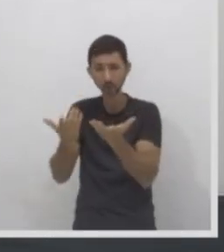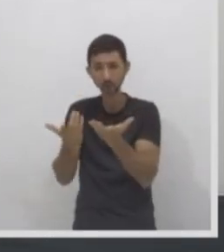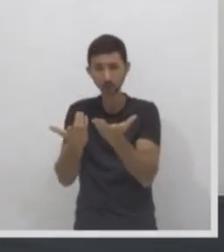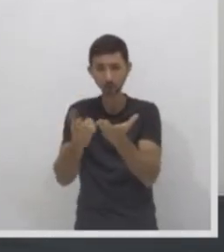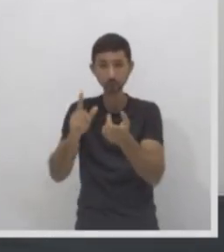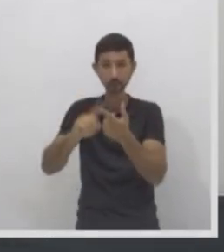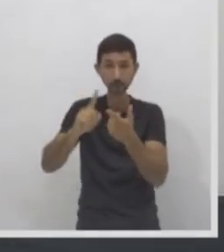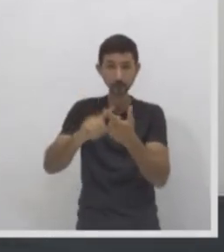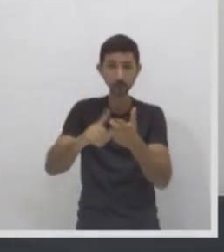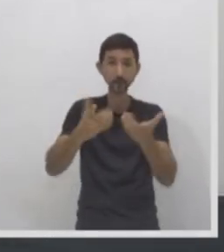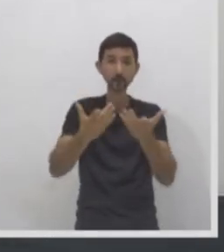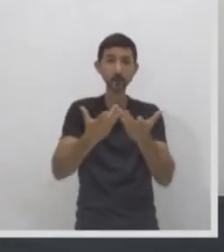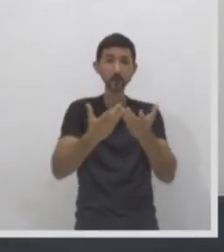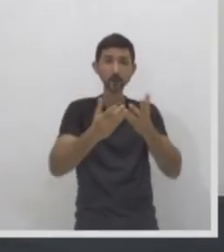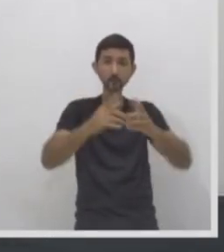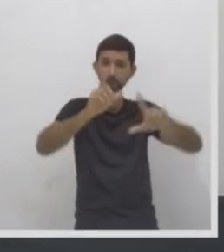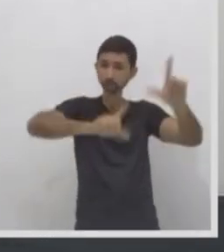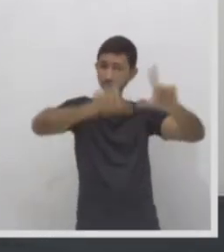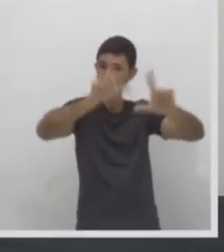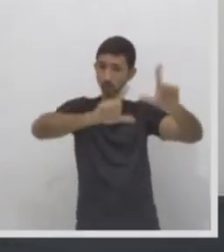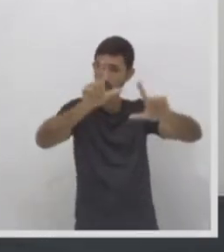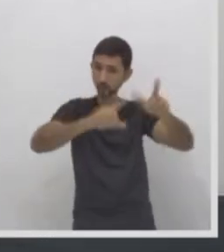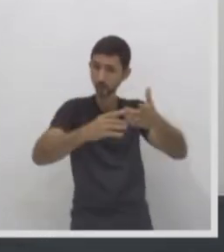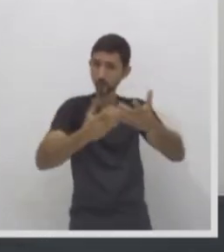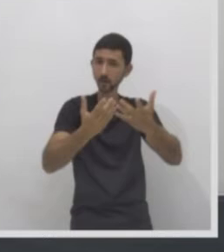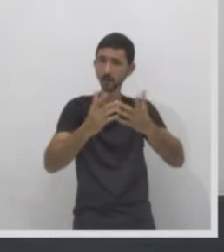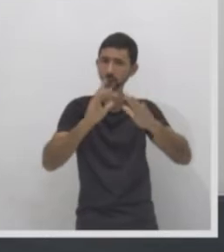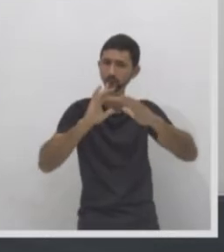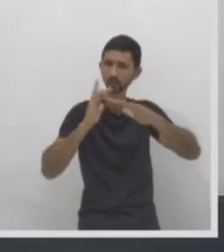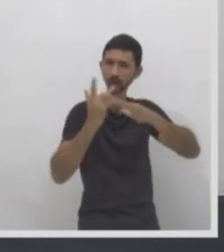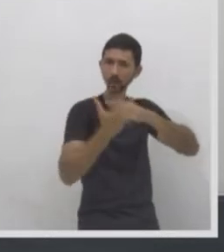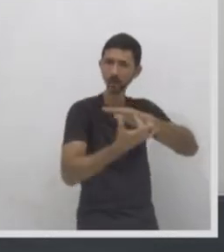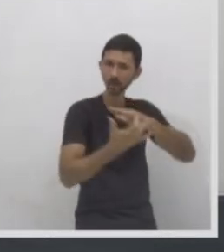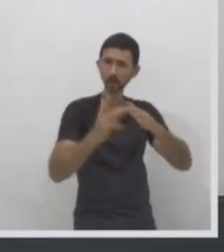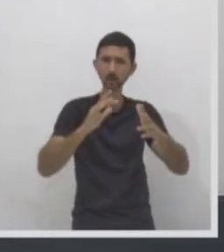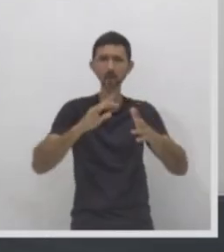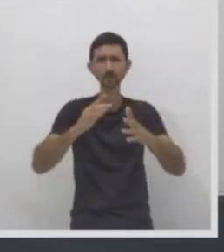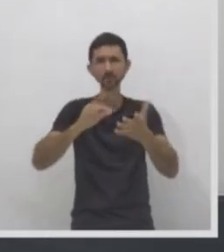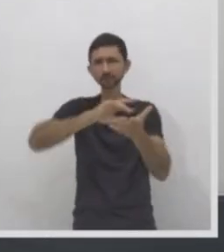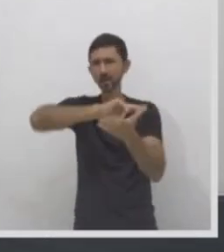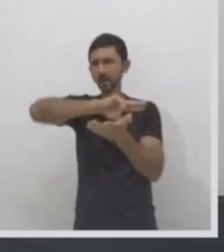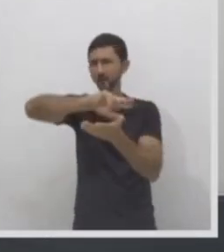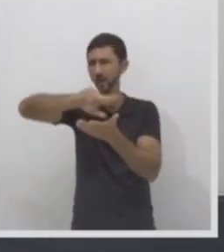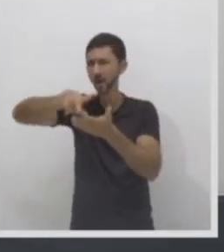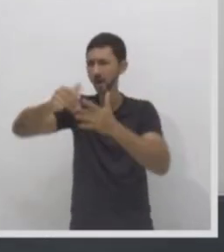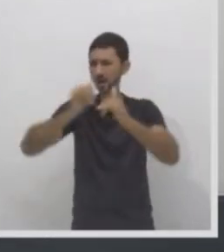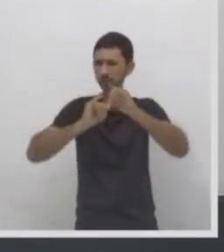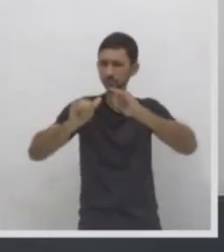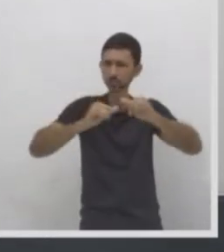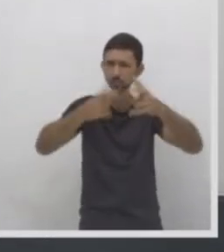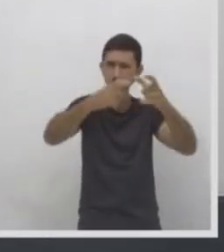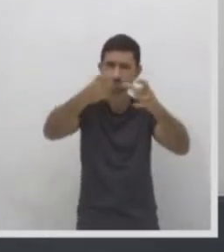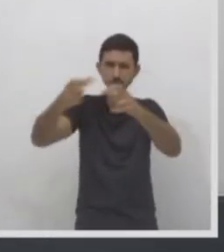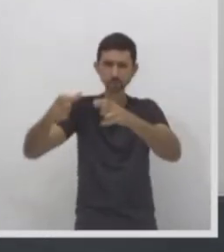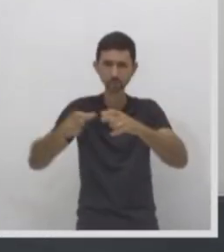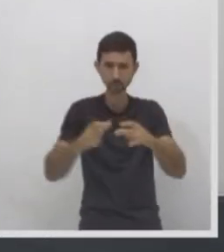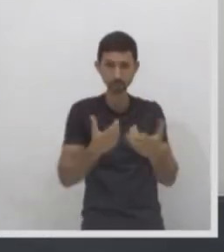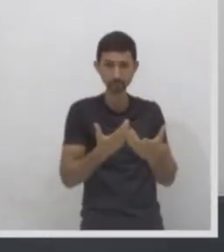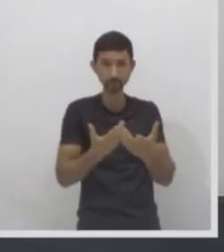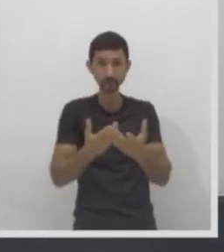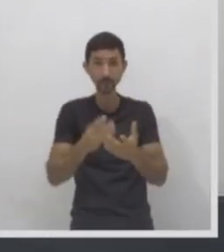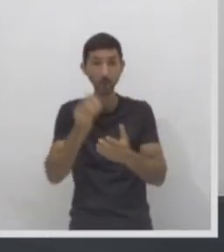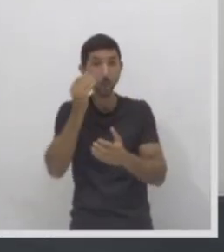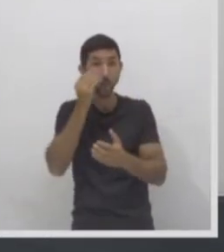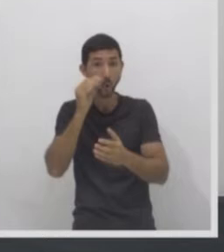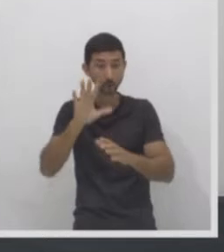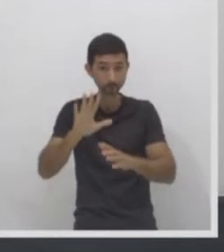eles também existem nos meios eletrônicos, e aí o meio de circulação vai depender muito da escolha do produtor do texto. E presta